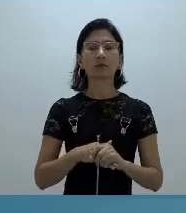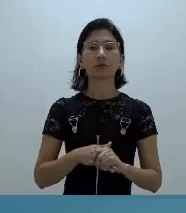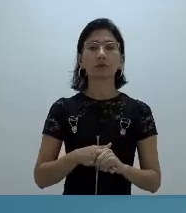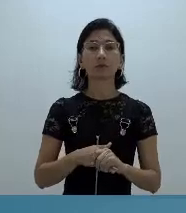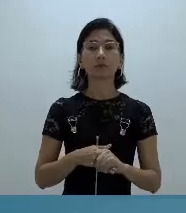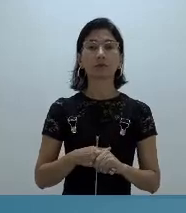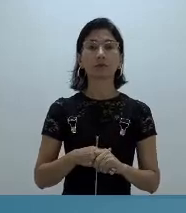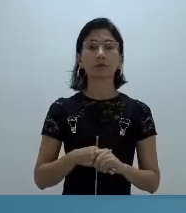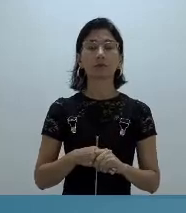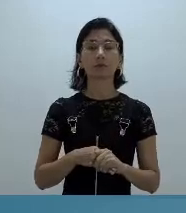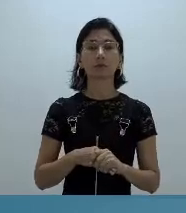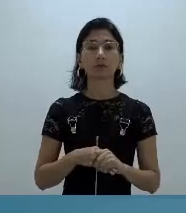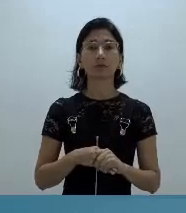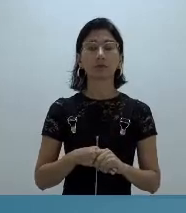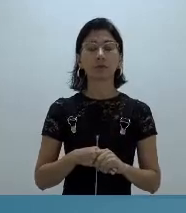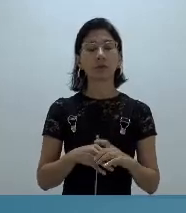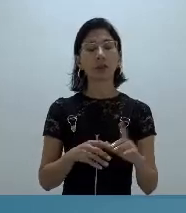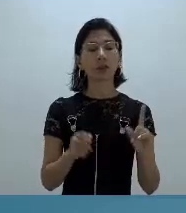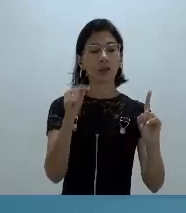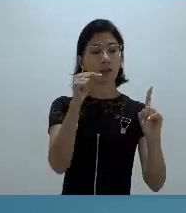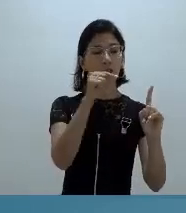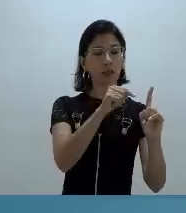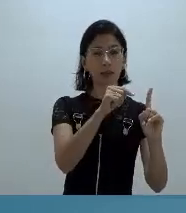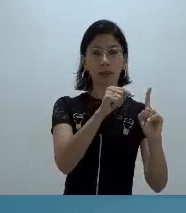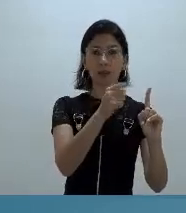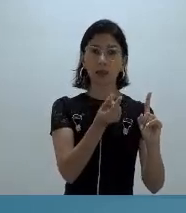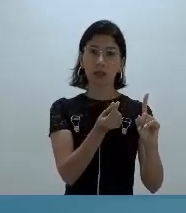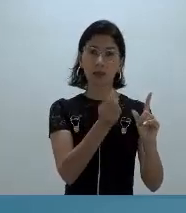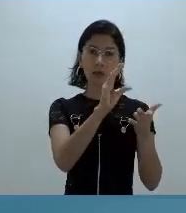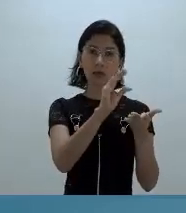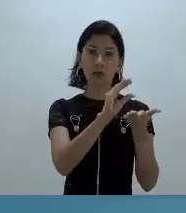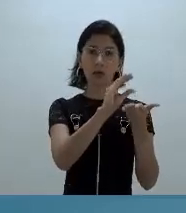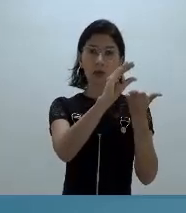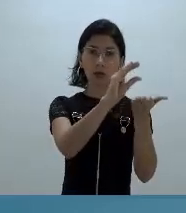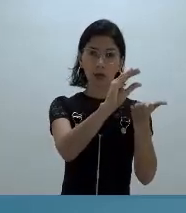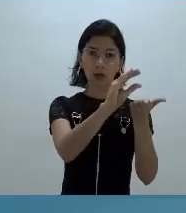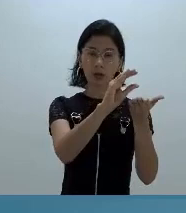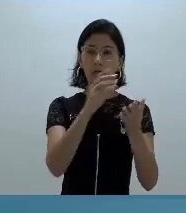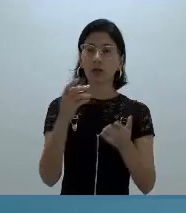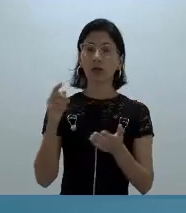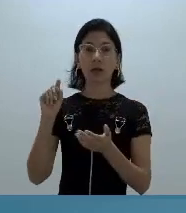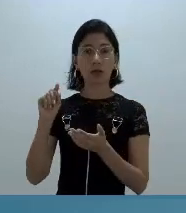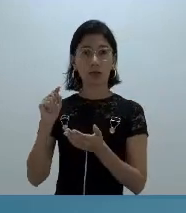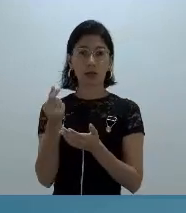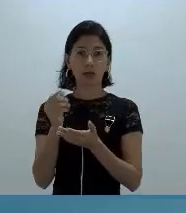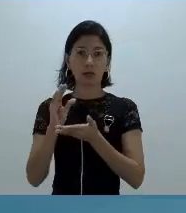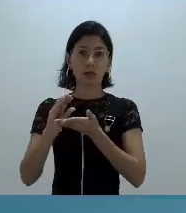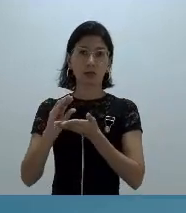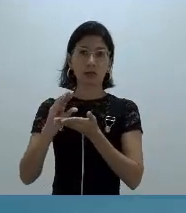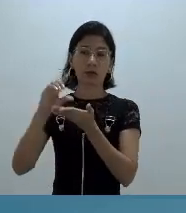afasta o cálculo da agravada. Daí porque ela entende